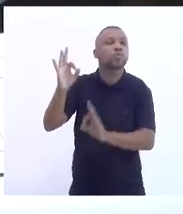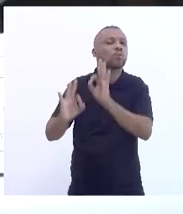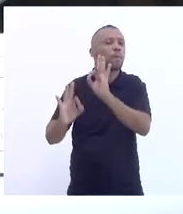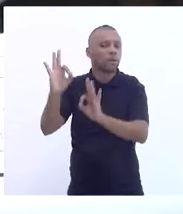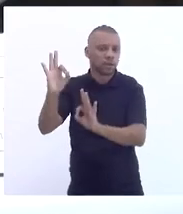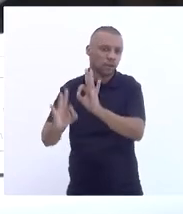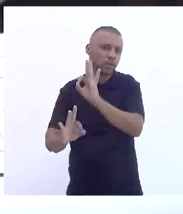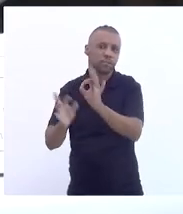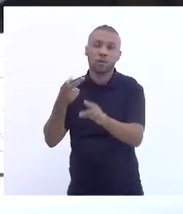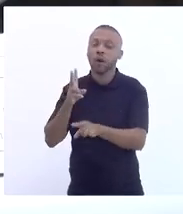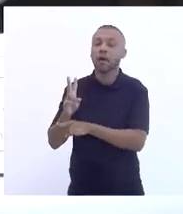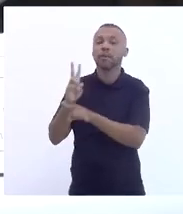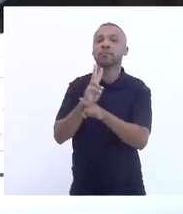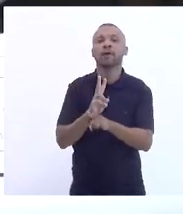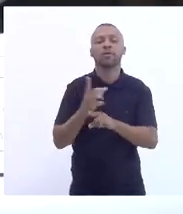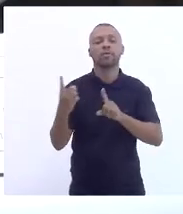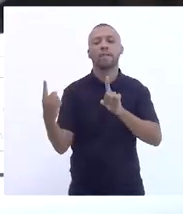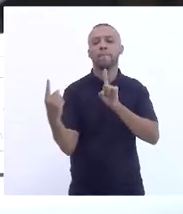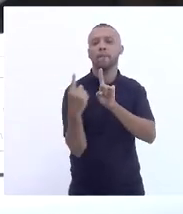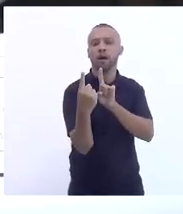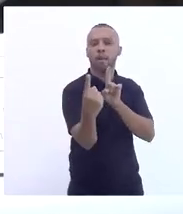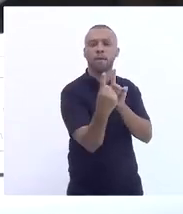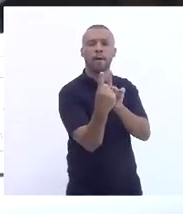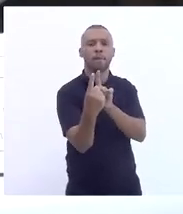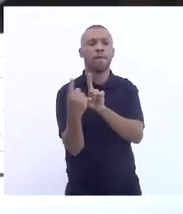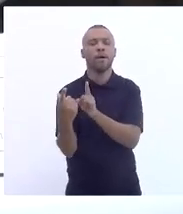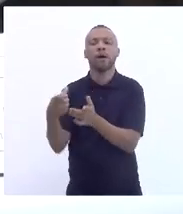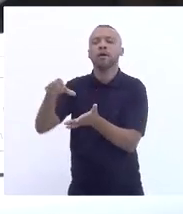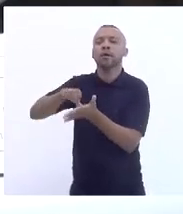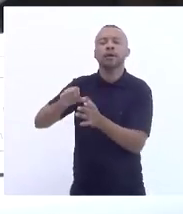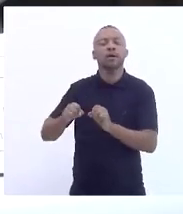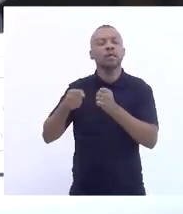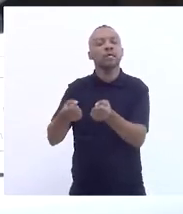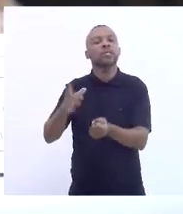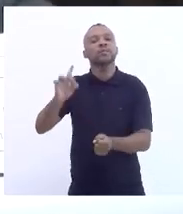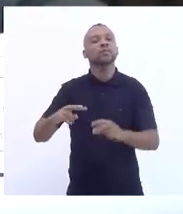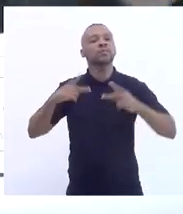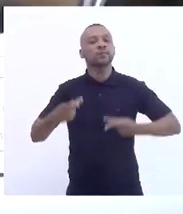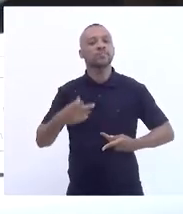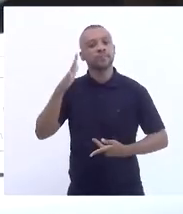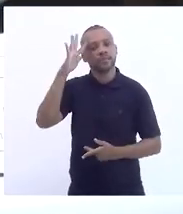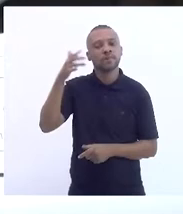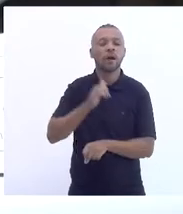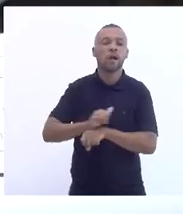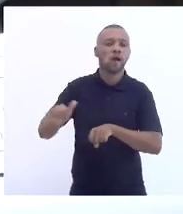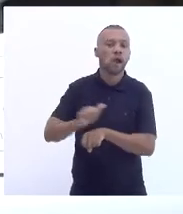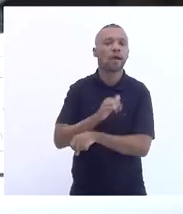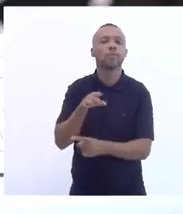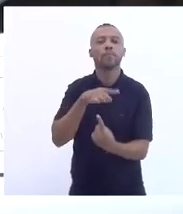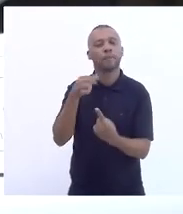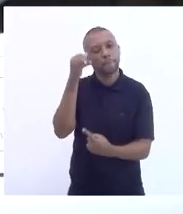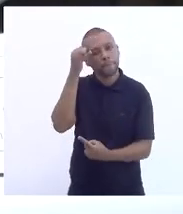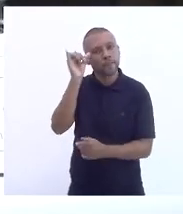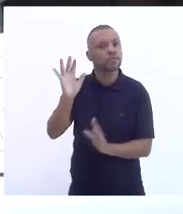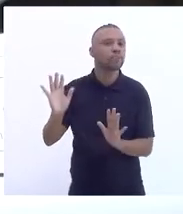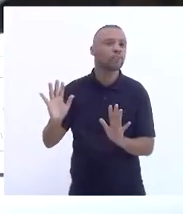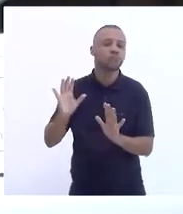além do atendimento individual que fazemos diariamente no que defende os direitos humanos pensando em estratégias preventivas